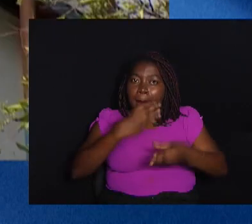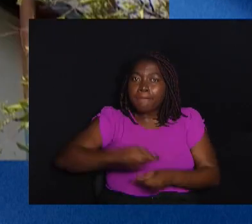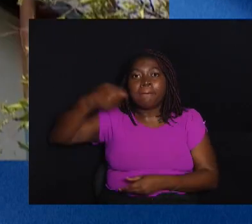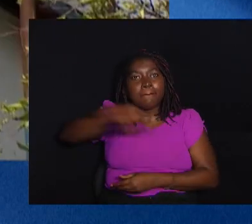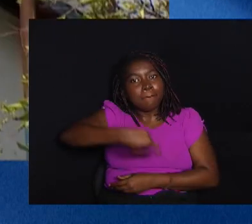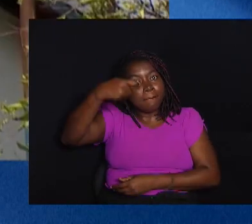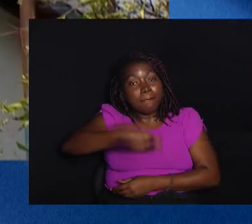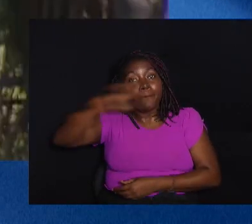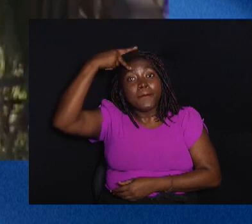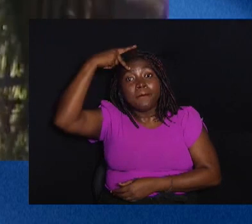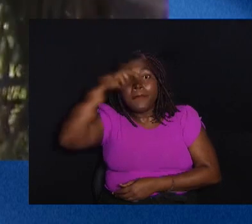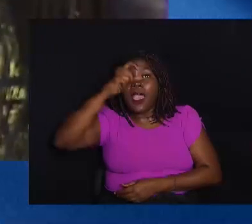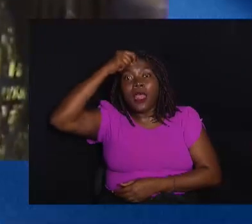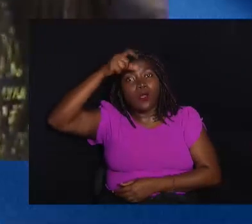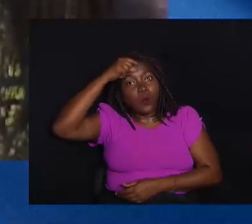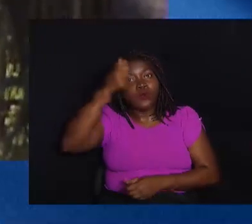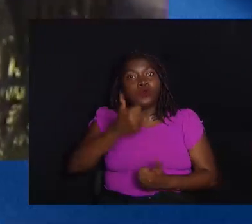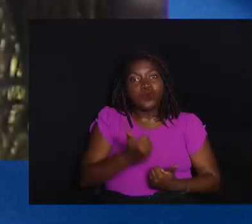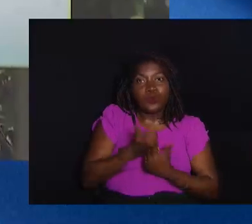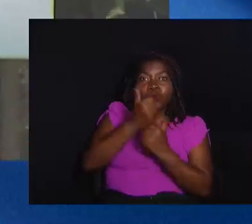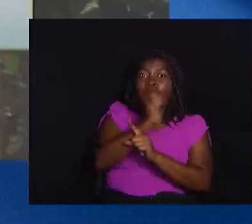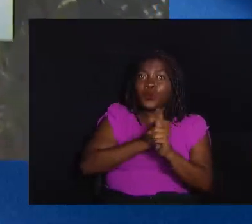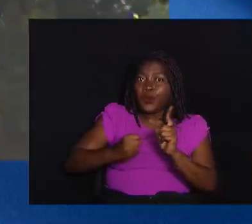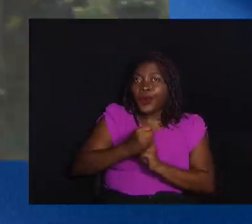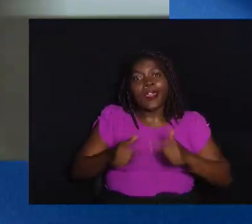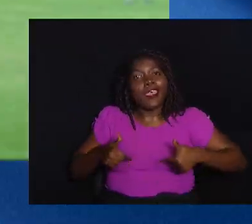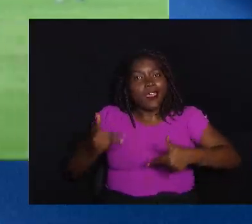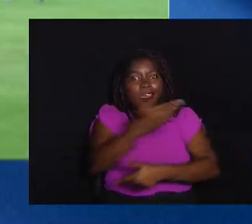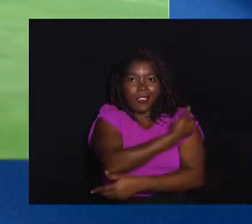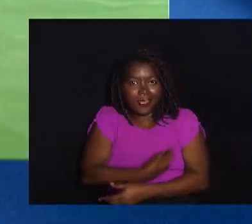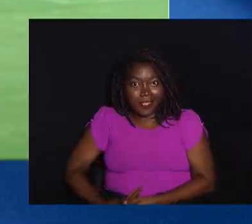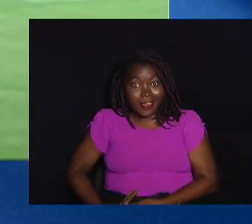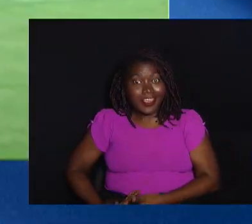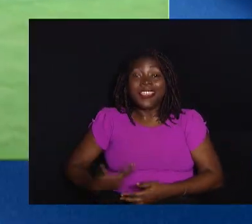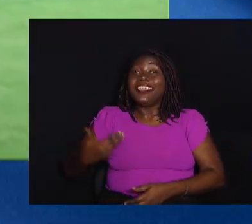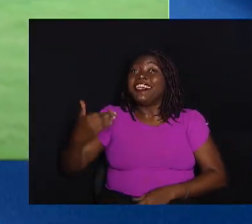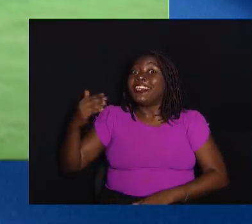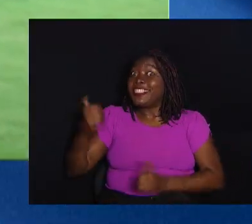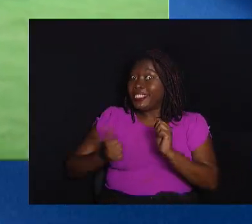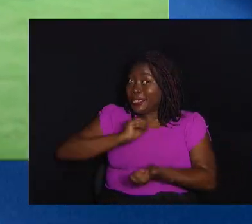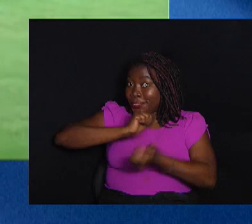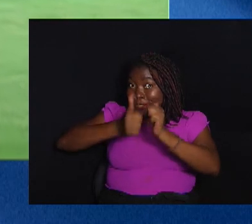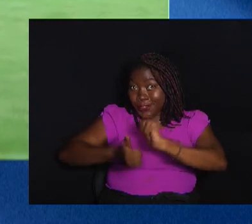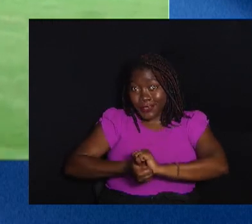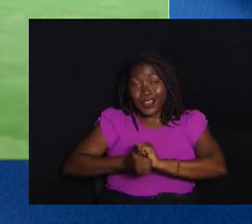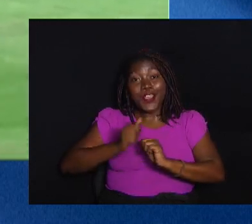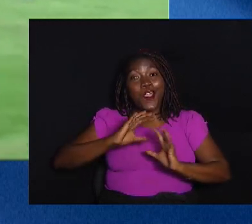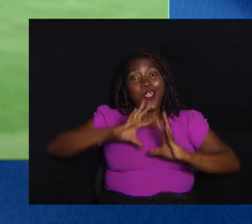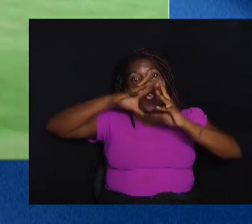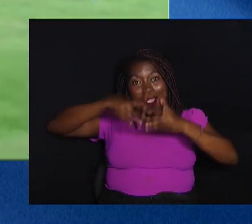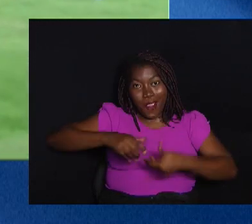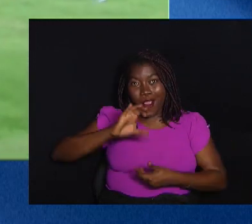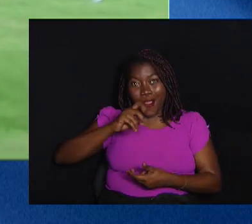impositivas para a cultura, assistência social e serviços públicos. E no esporte, na Copa São Paulo de